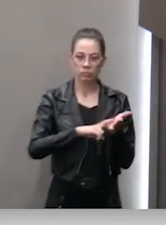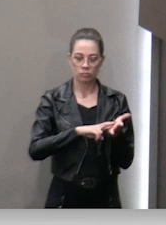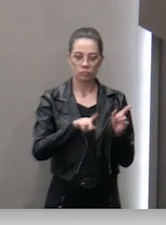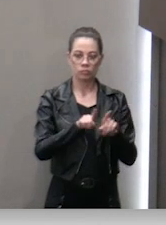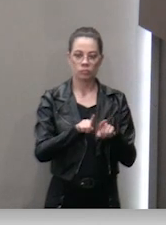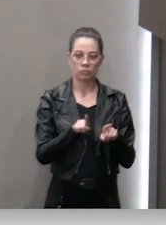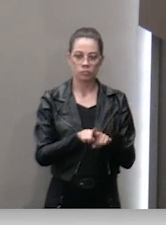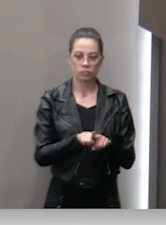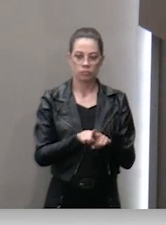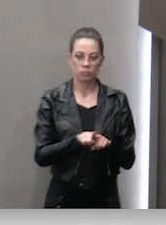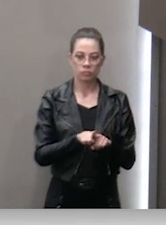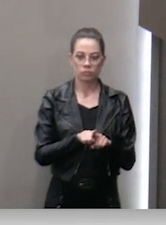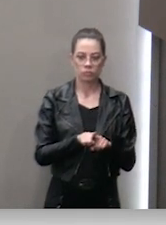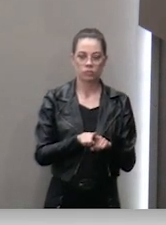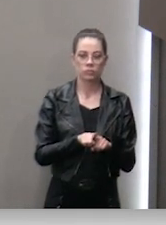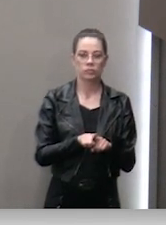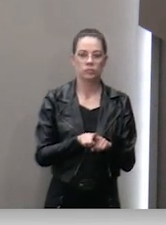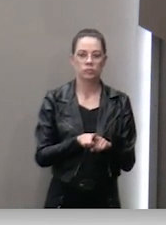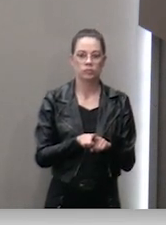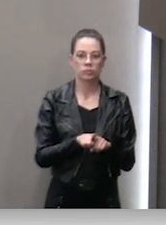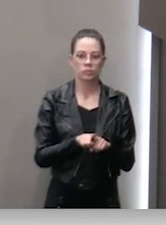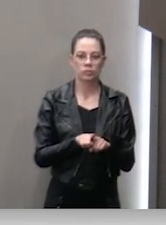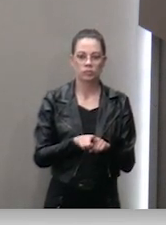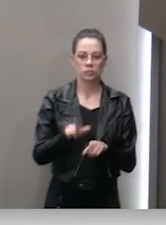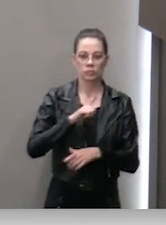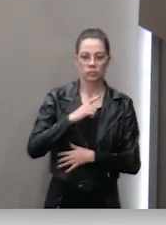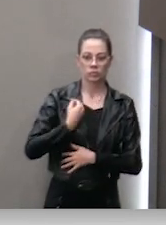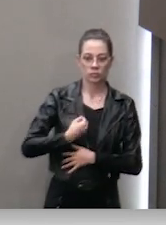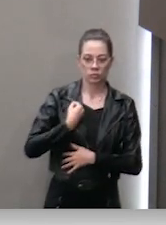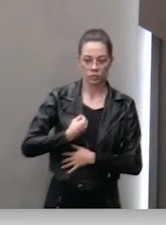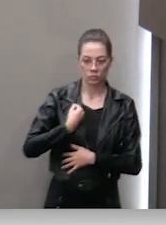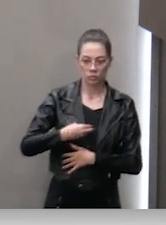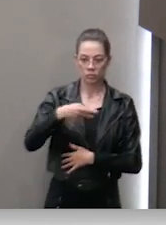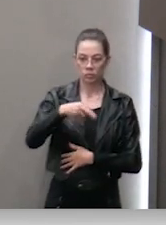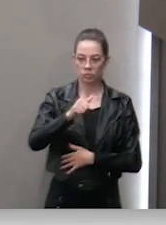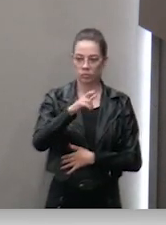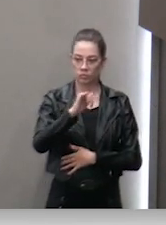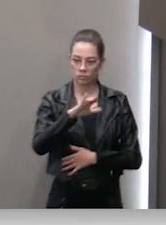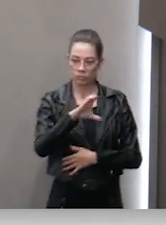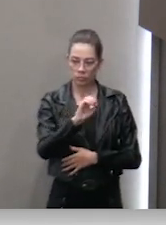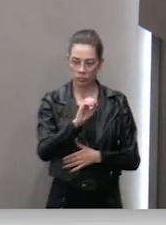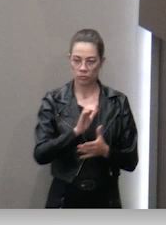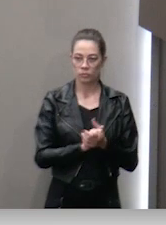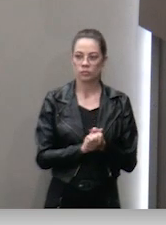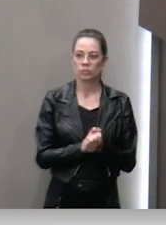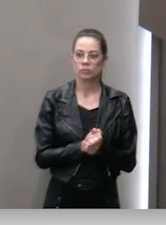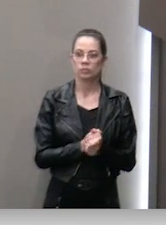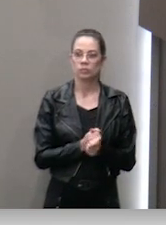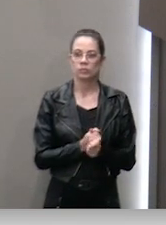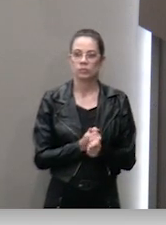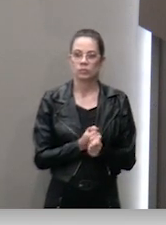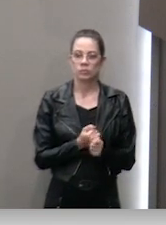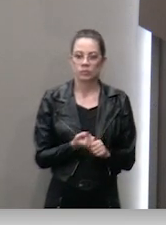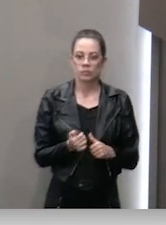aqui o Mário Enkler. Estava aí conosco o Mário Enkler. Está aí ele?